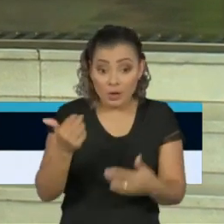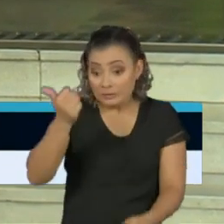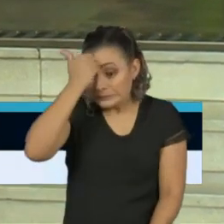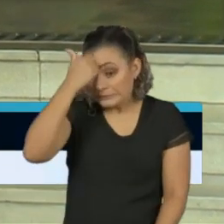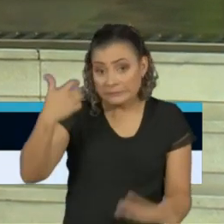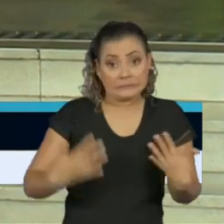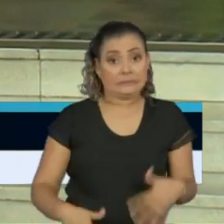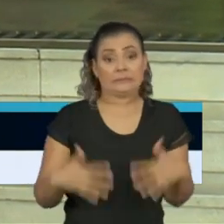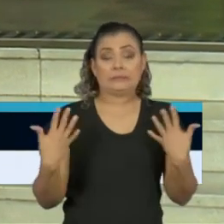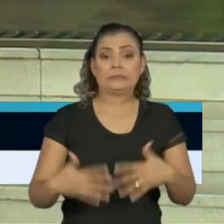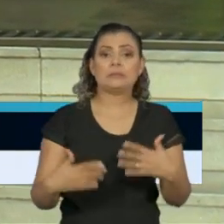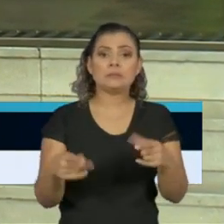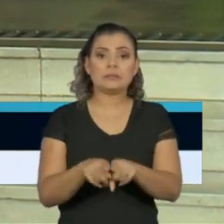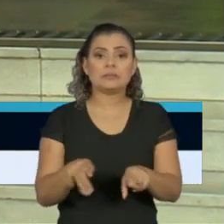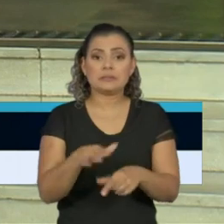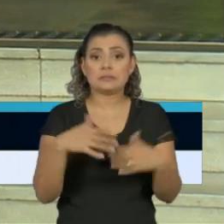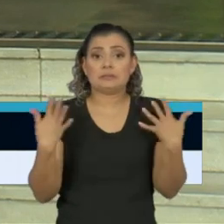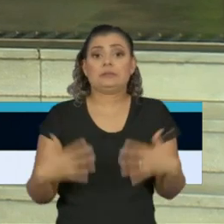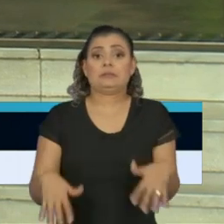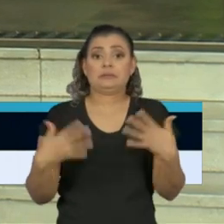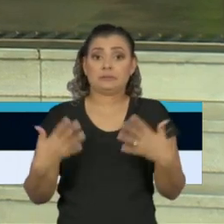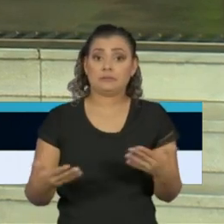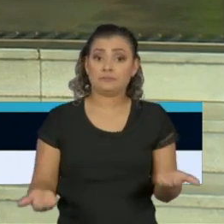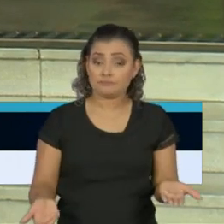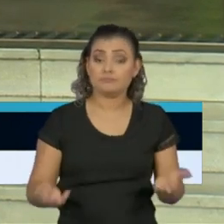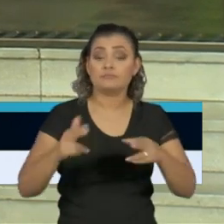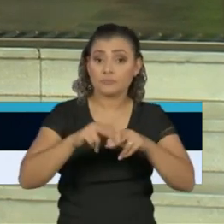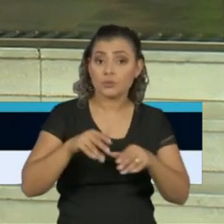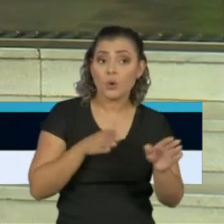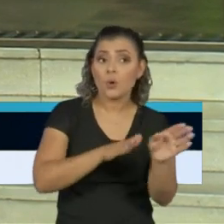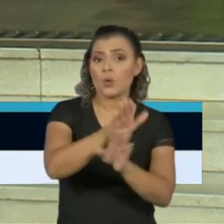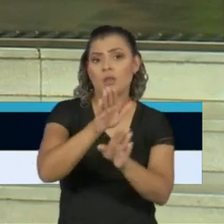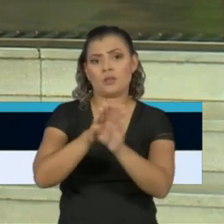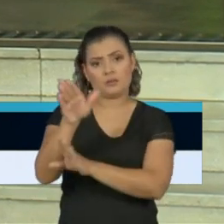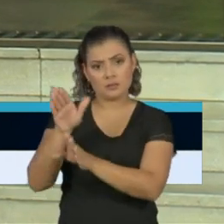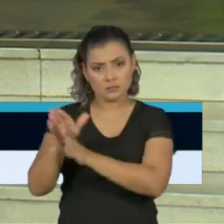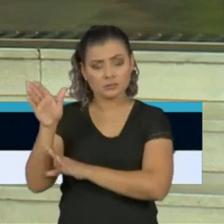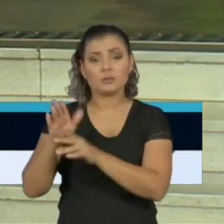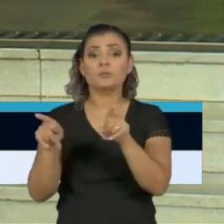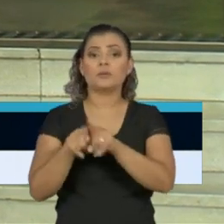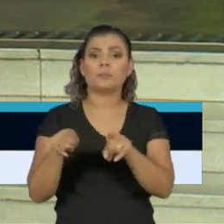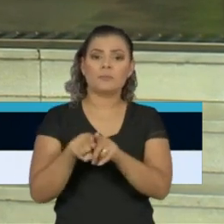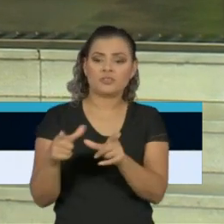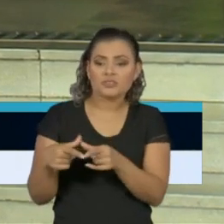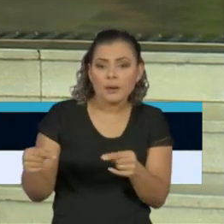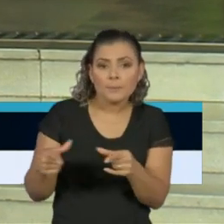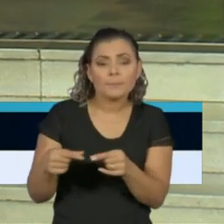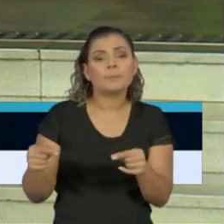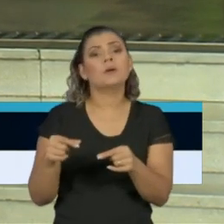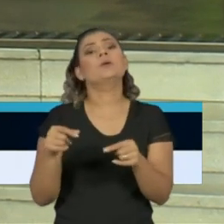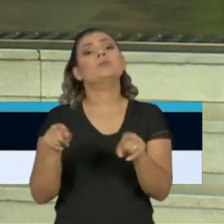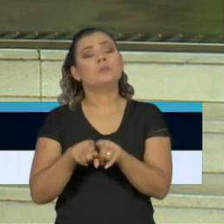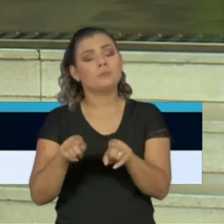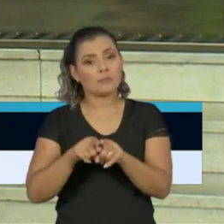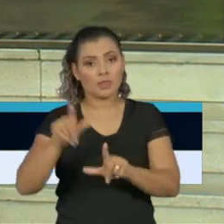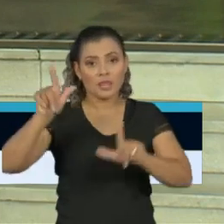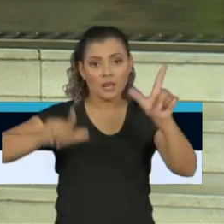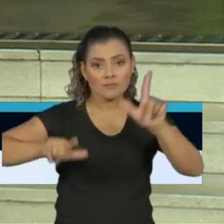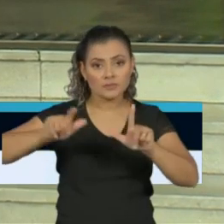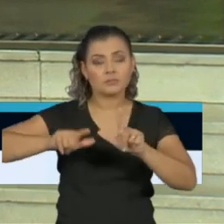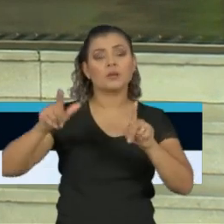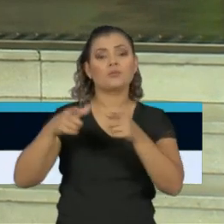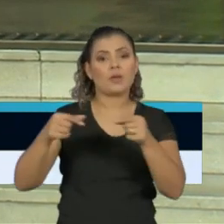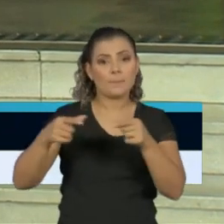campanha para que ficassem em suas casas. Mesma orientação neste momento no Japão, as emissoras de televisão japonesas e